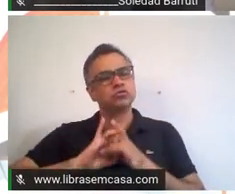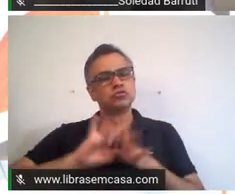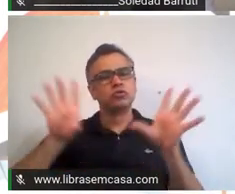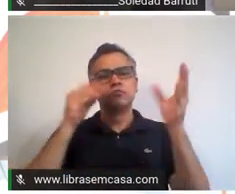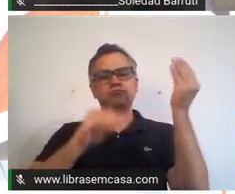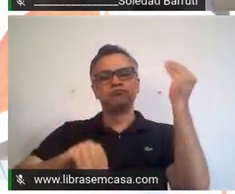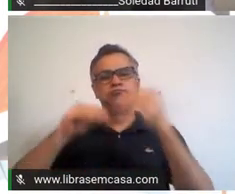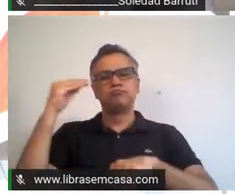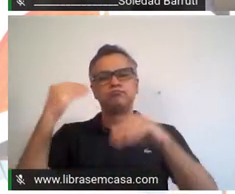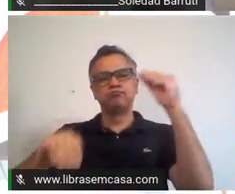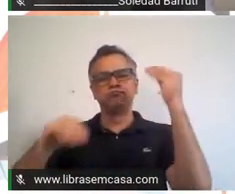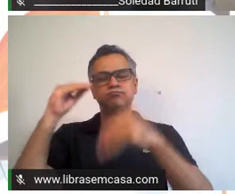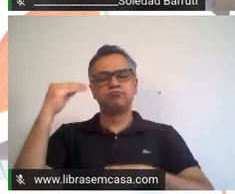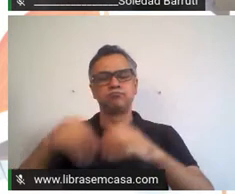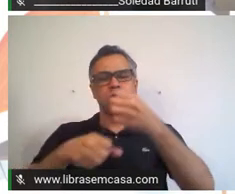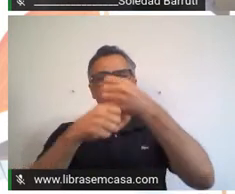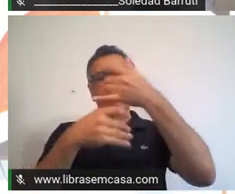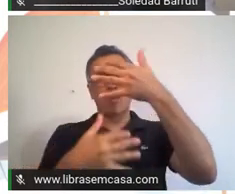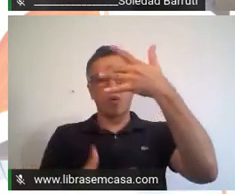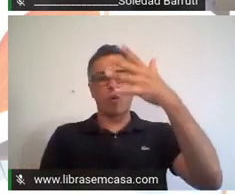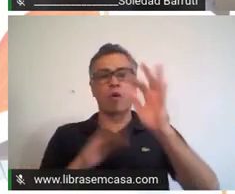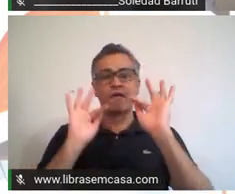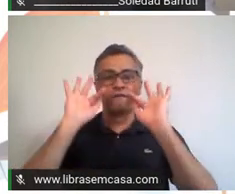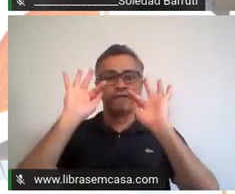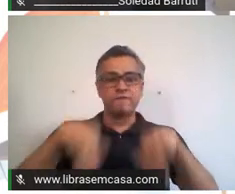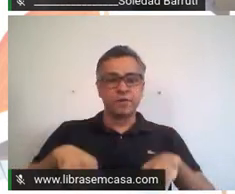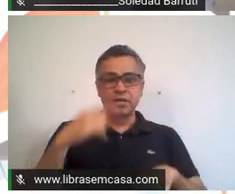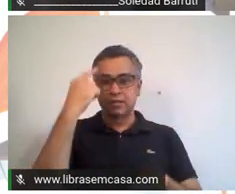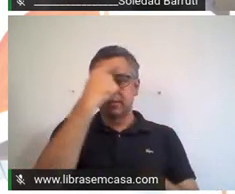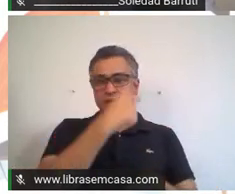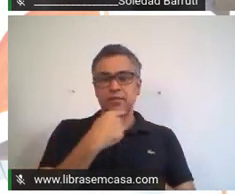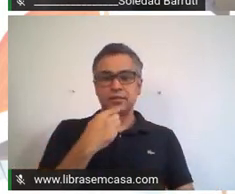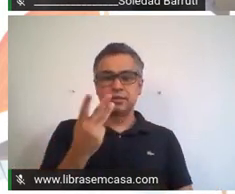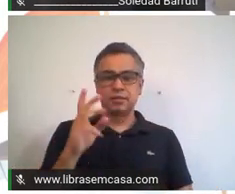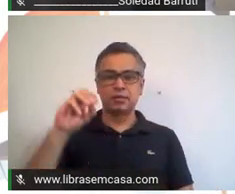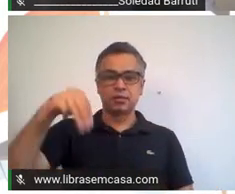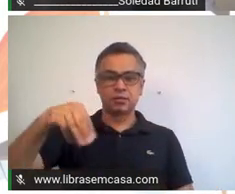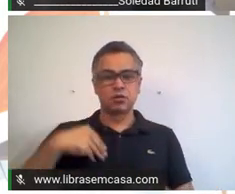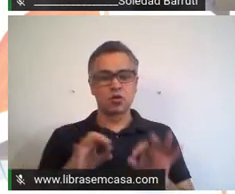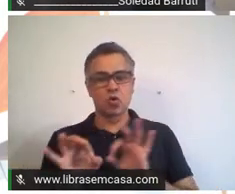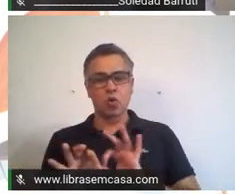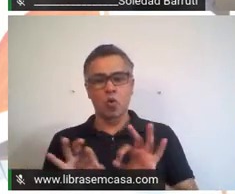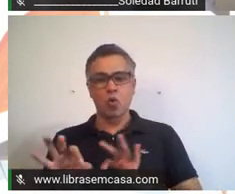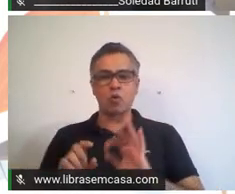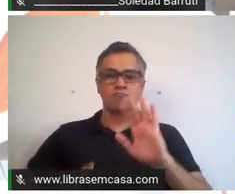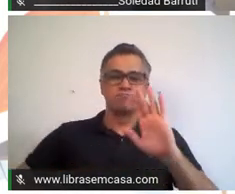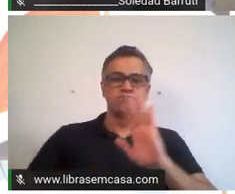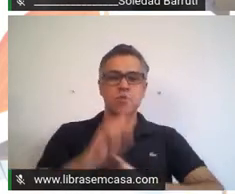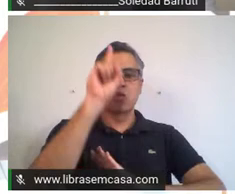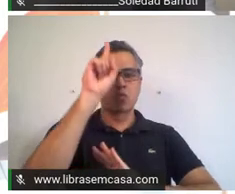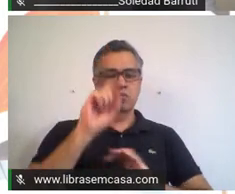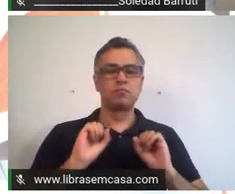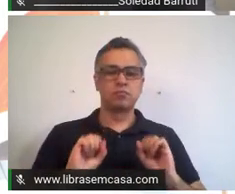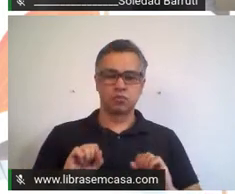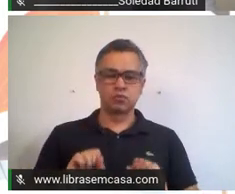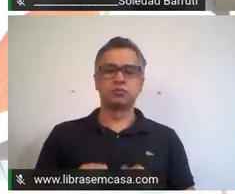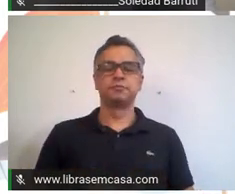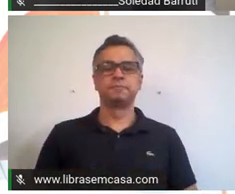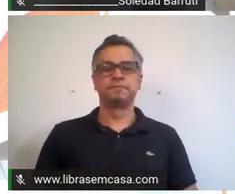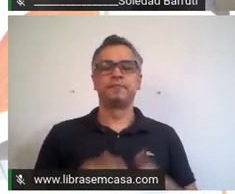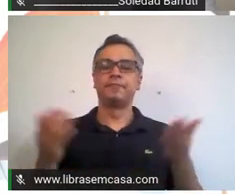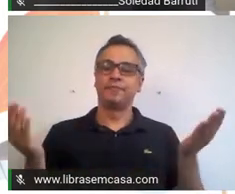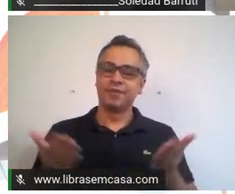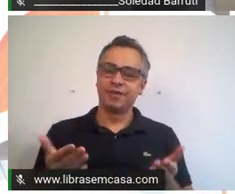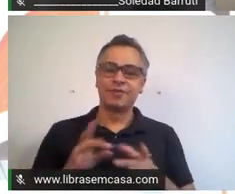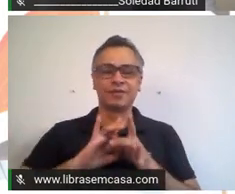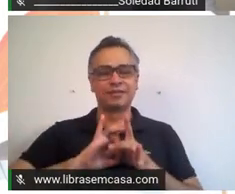para o final, acho que a gente deve ter uns 30 minutos, eu vou organizar as perguntas do público para fazer para os nossos convidados. Então é isso, eu passo agora a palavra